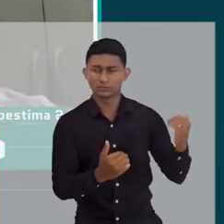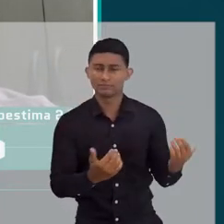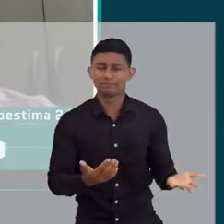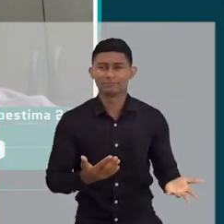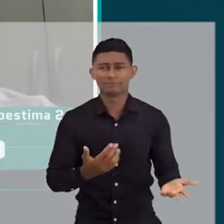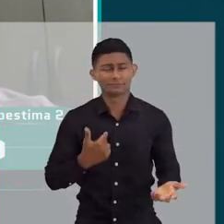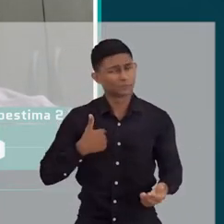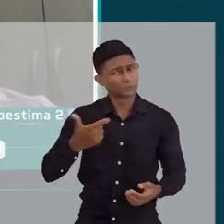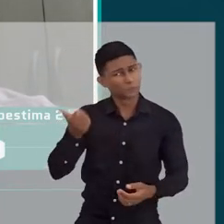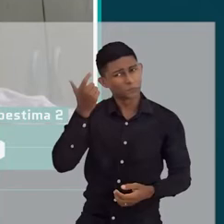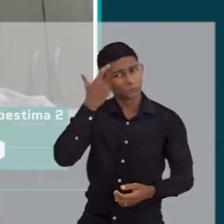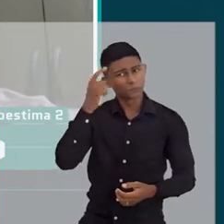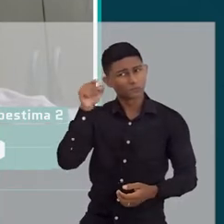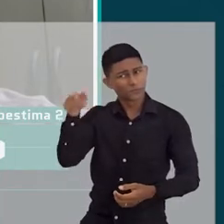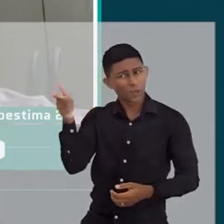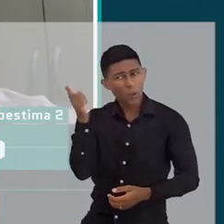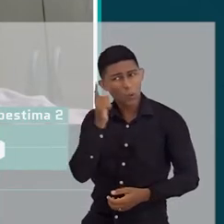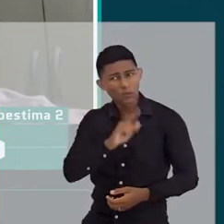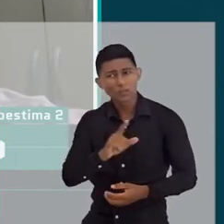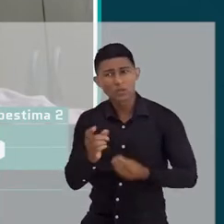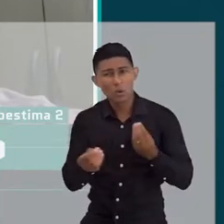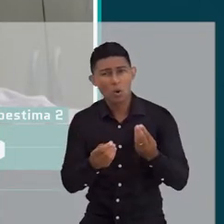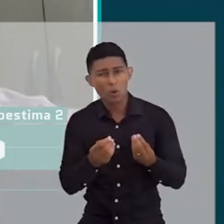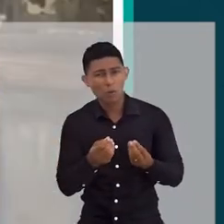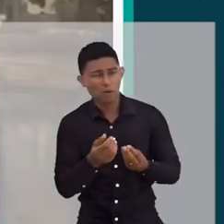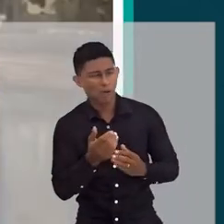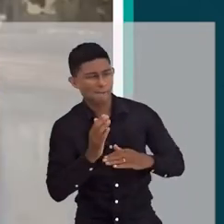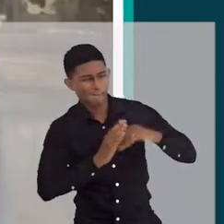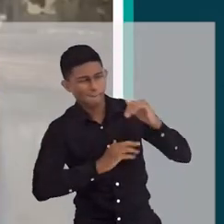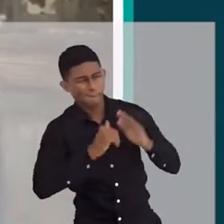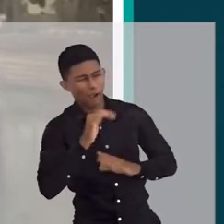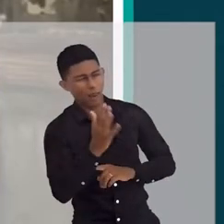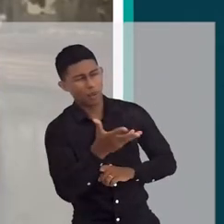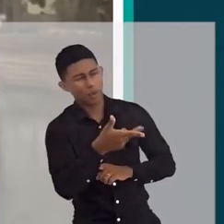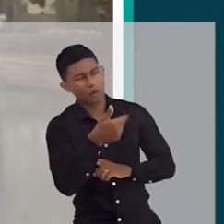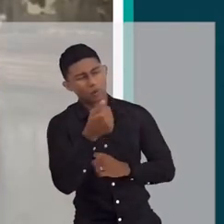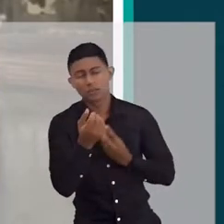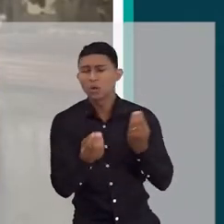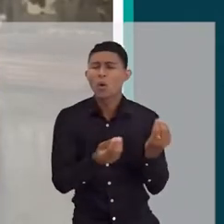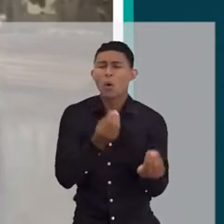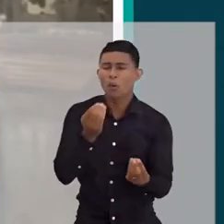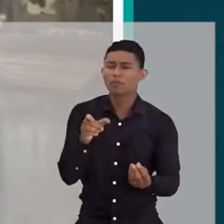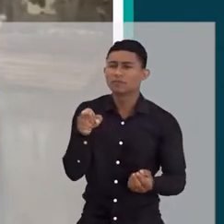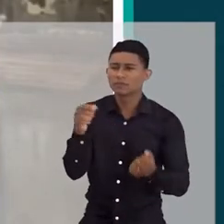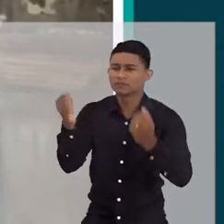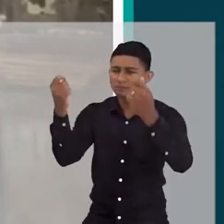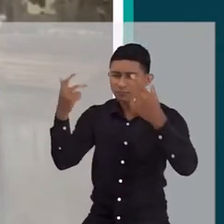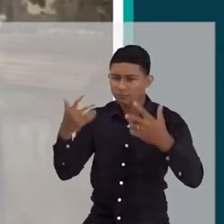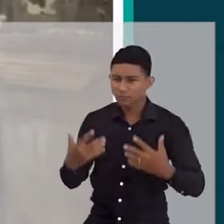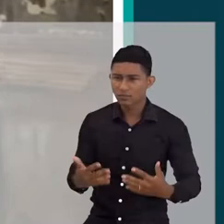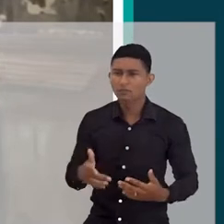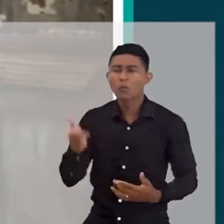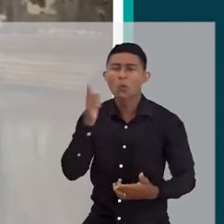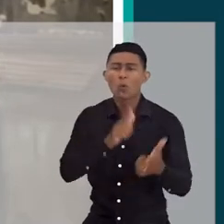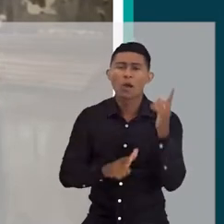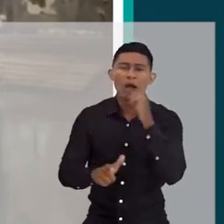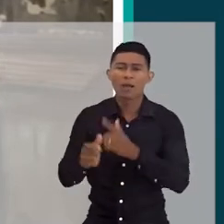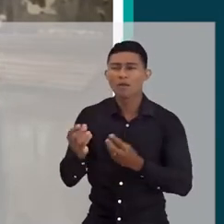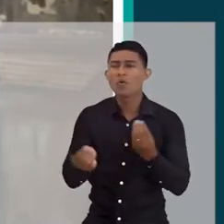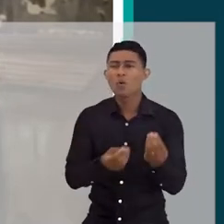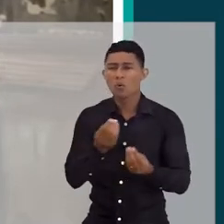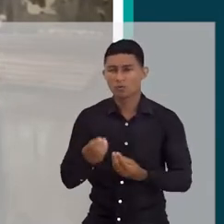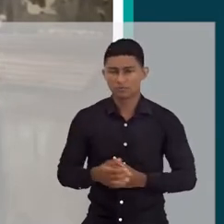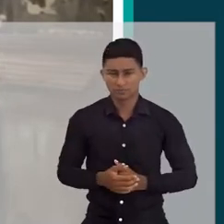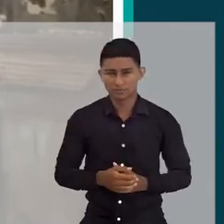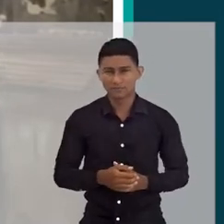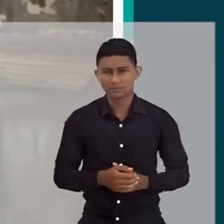que você tem um argumento muito forte para poder reverter isso. Então, eu queria que você contasse para a gente como é que é esse